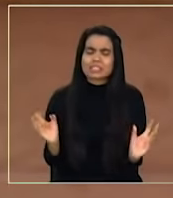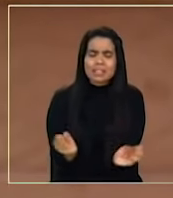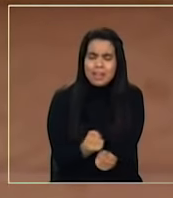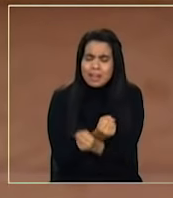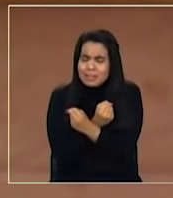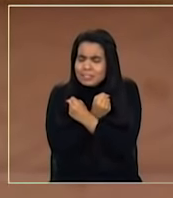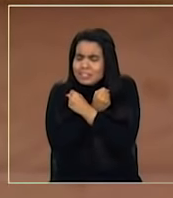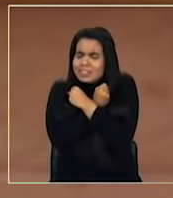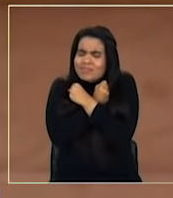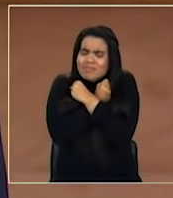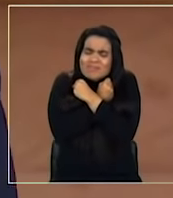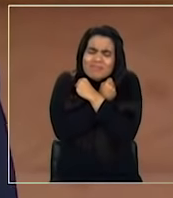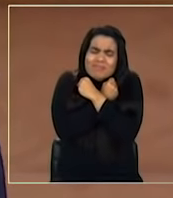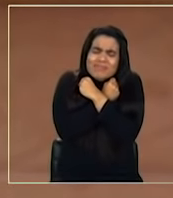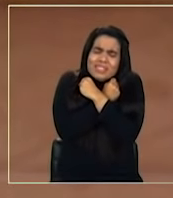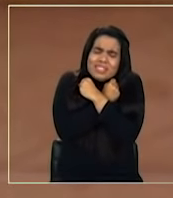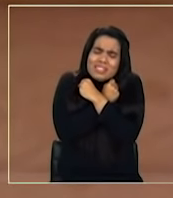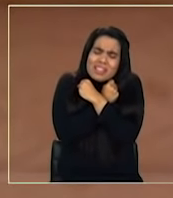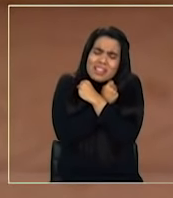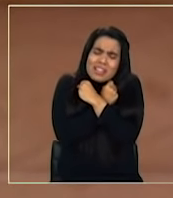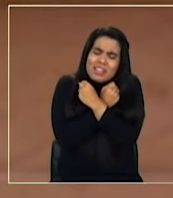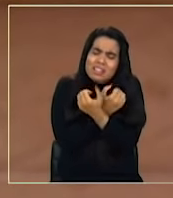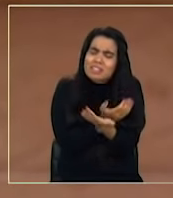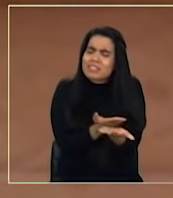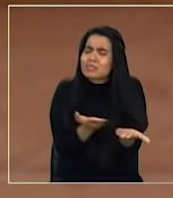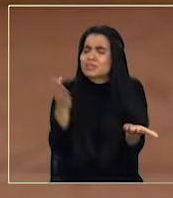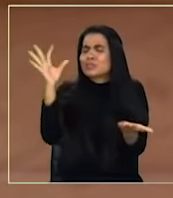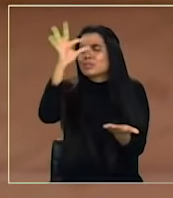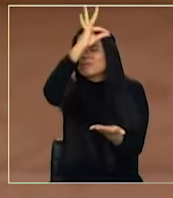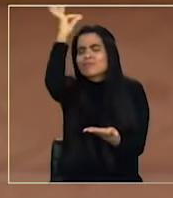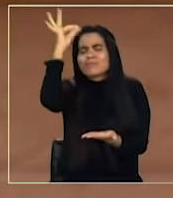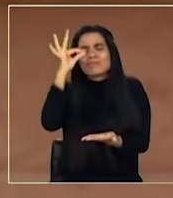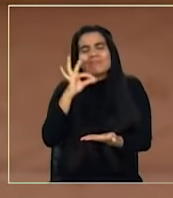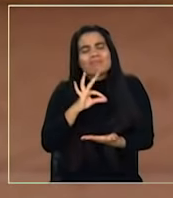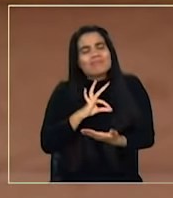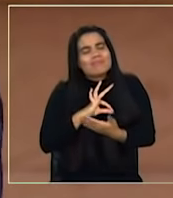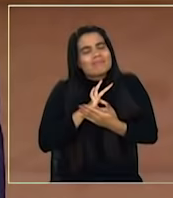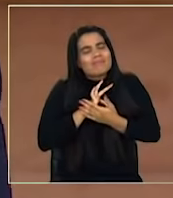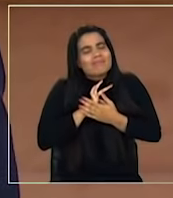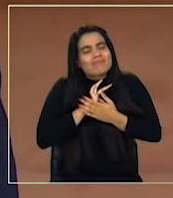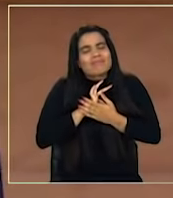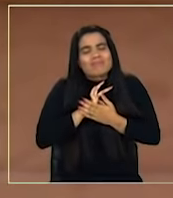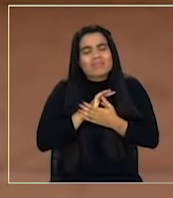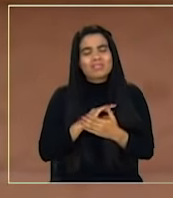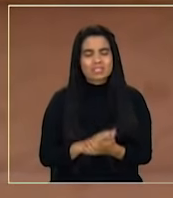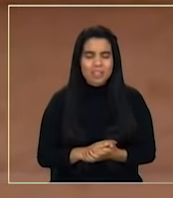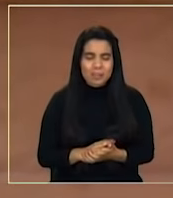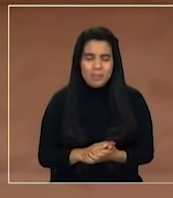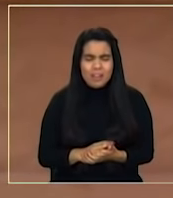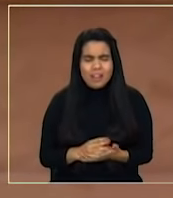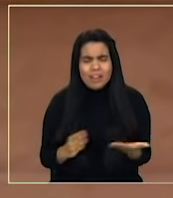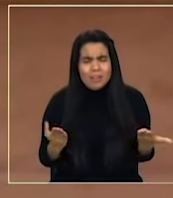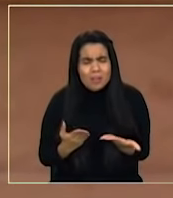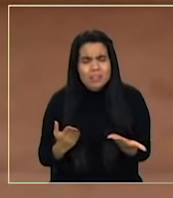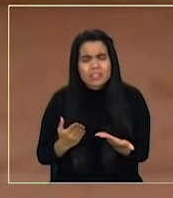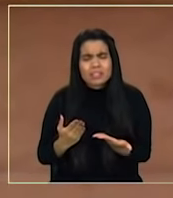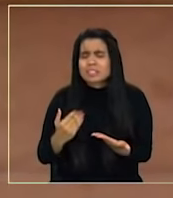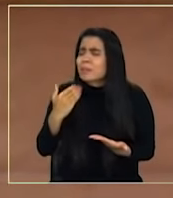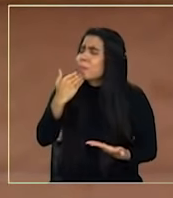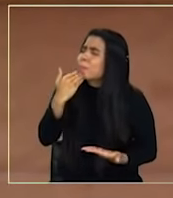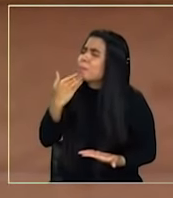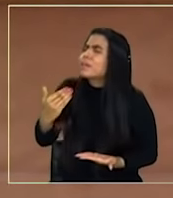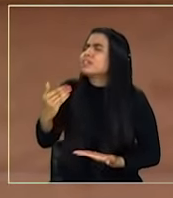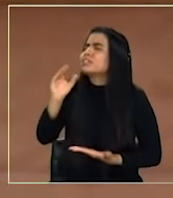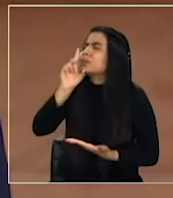abraçar esta pessoa com o teu Espírito Santo. Aí onde você está, peça